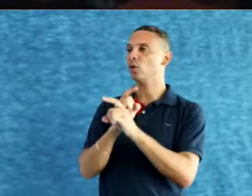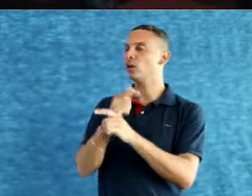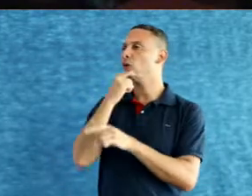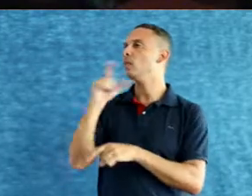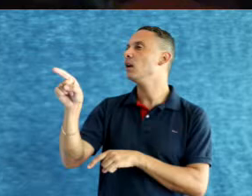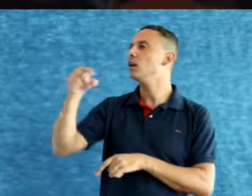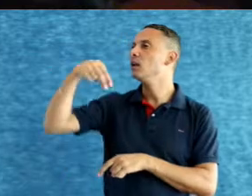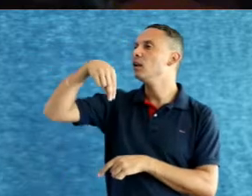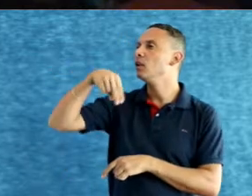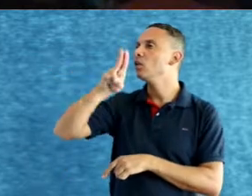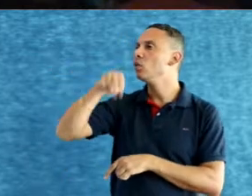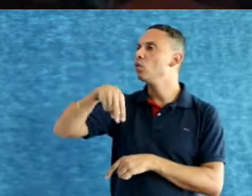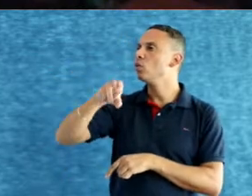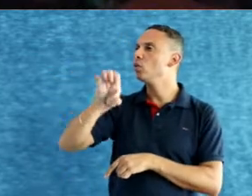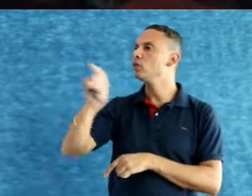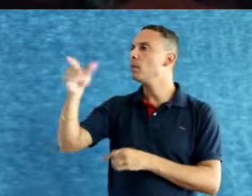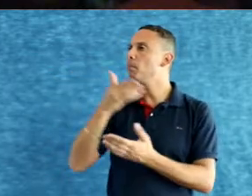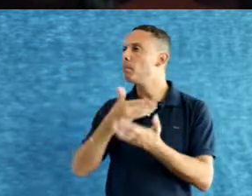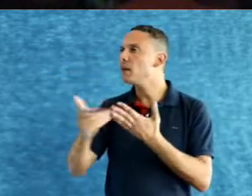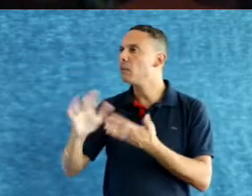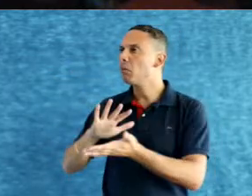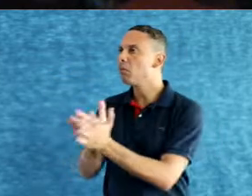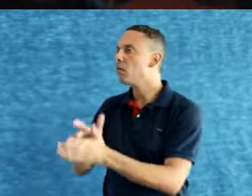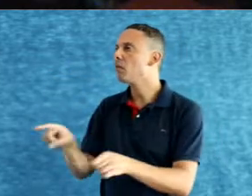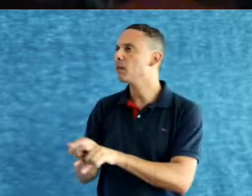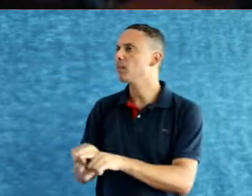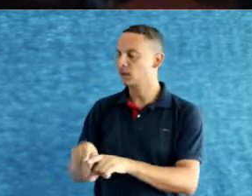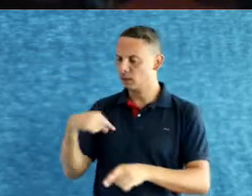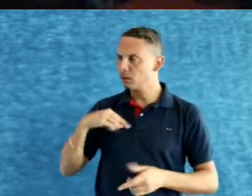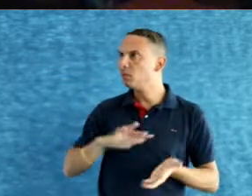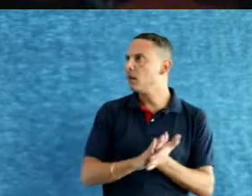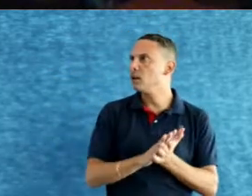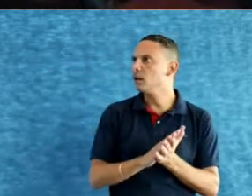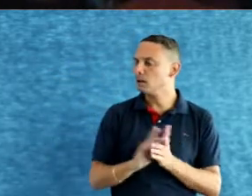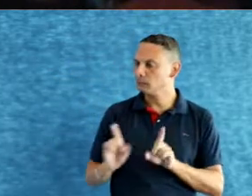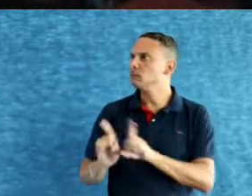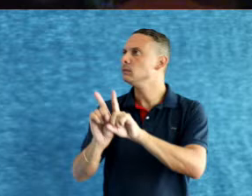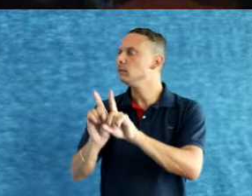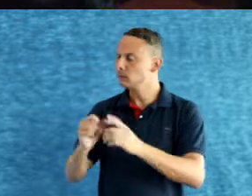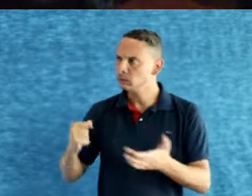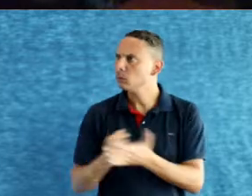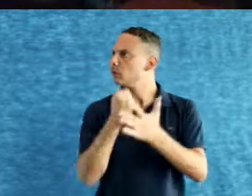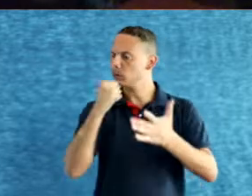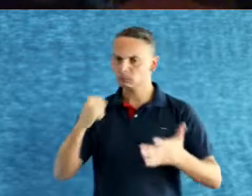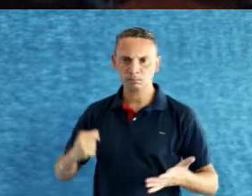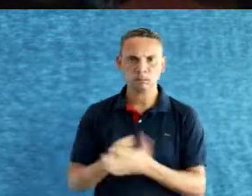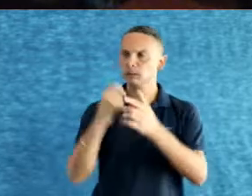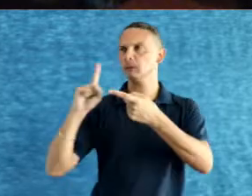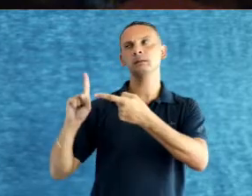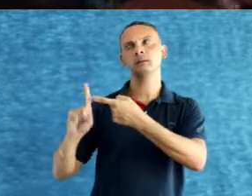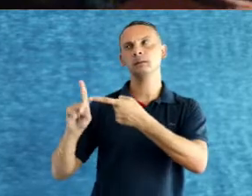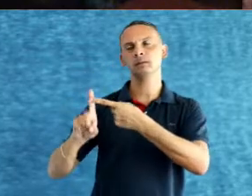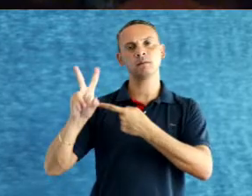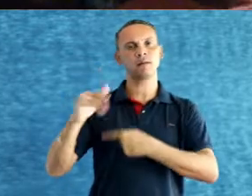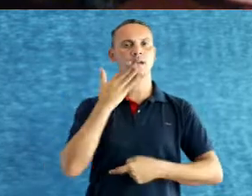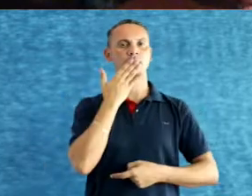essa. A voz autoral manda o índio fugir. Não, o liberal já perdeu e